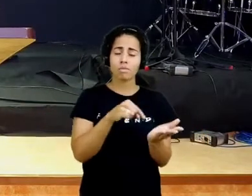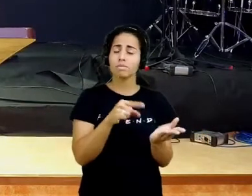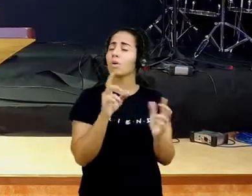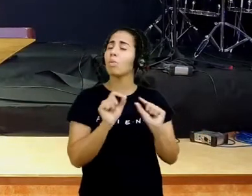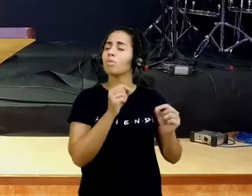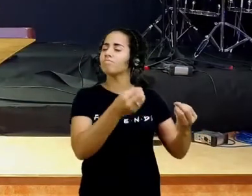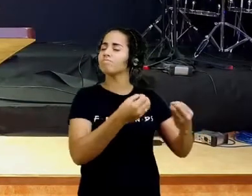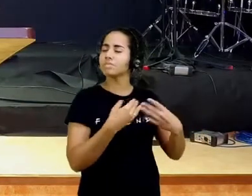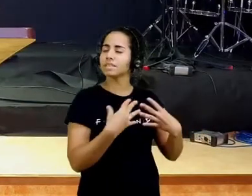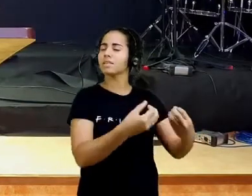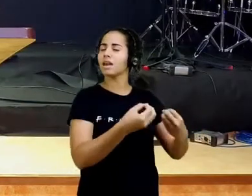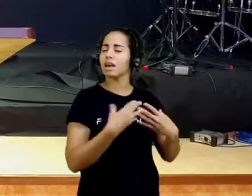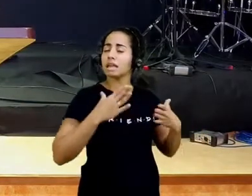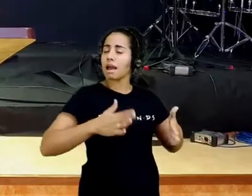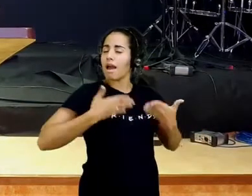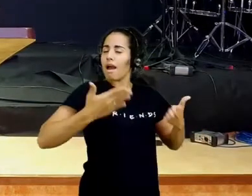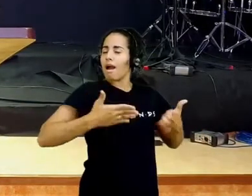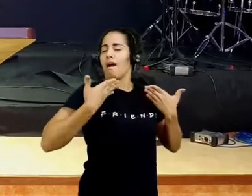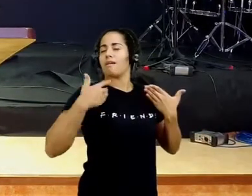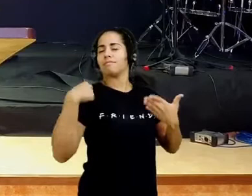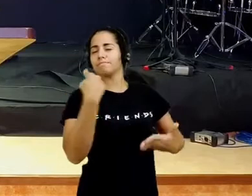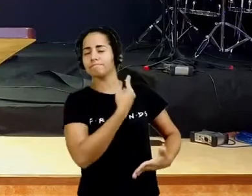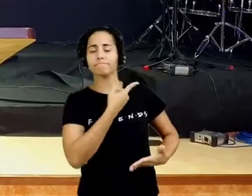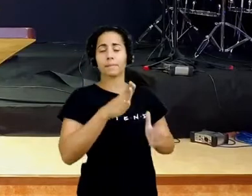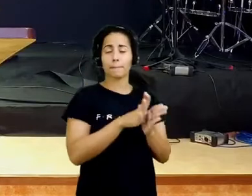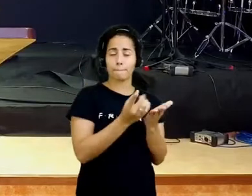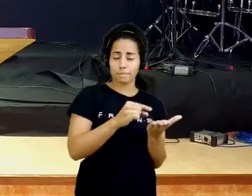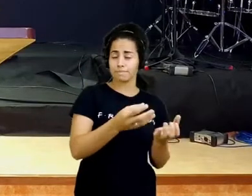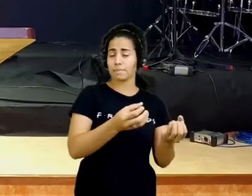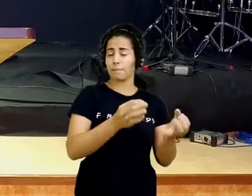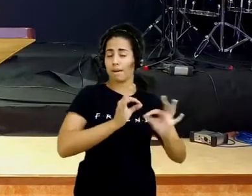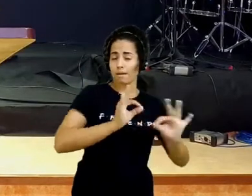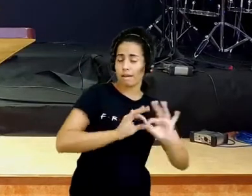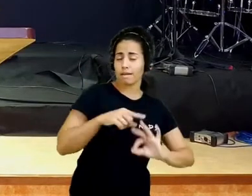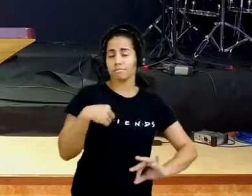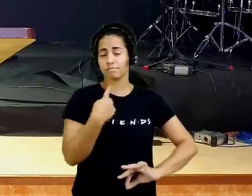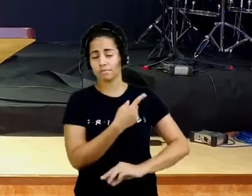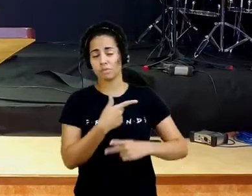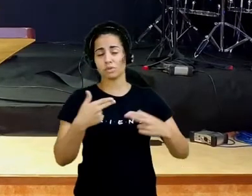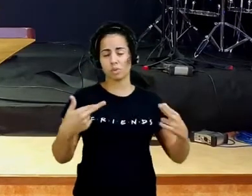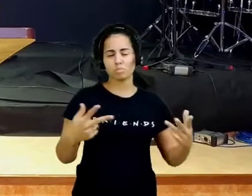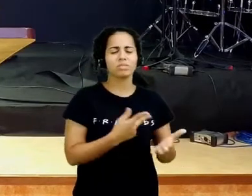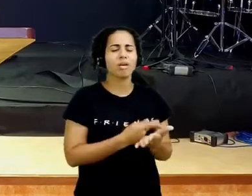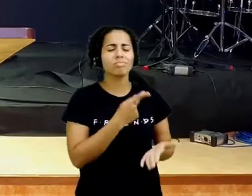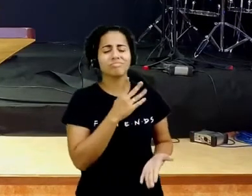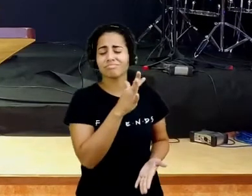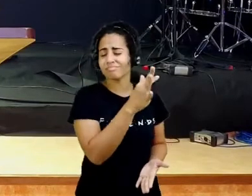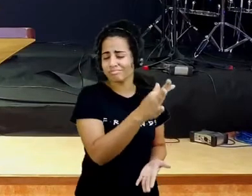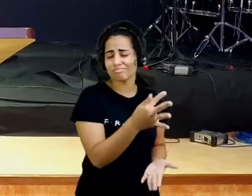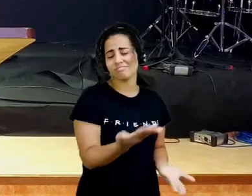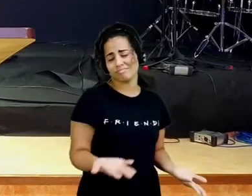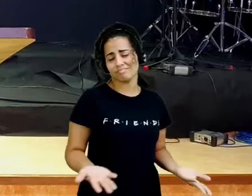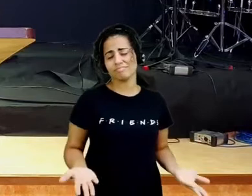ela nos ensina, ela nos exorta, ela nos prepara para toda boa obra, Senhor.